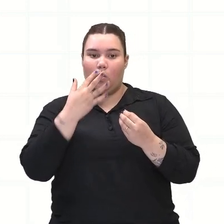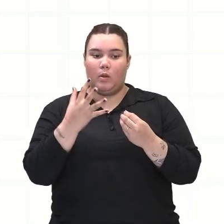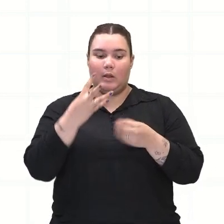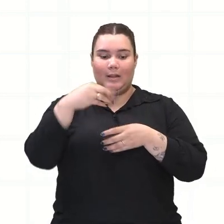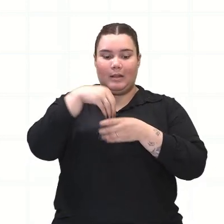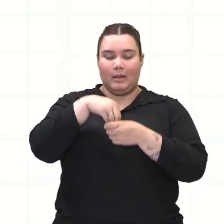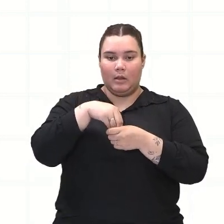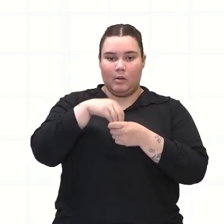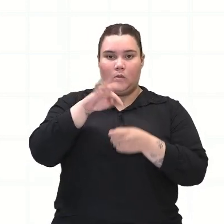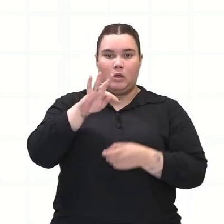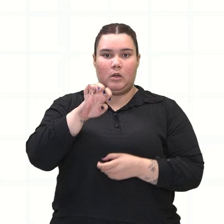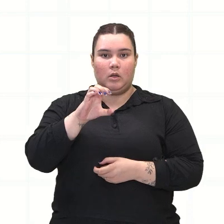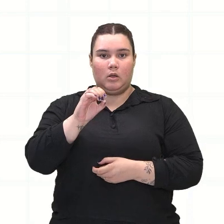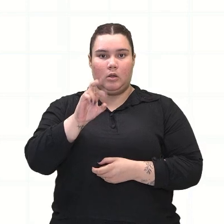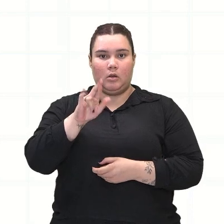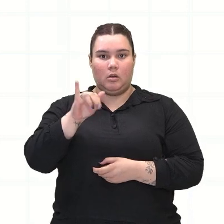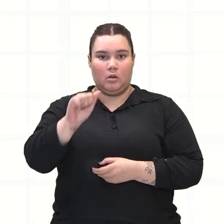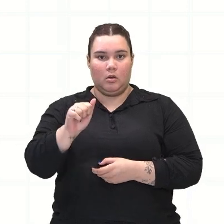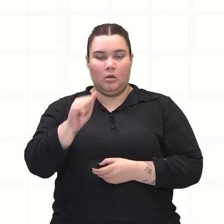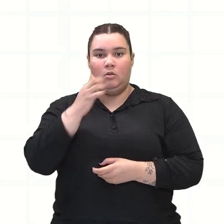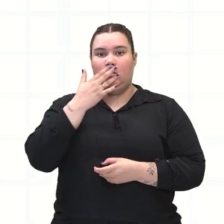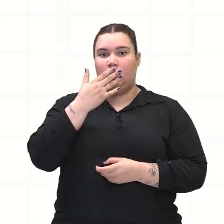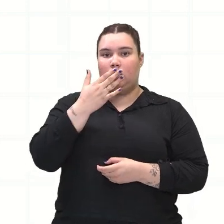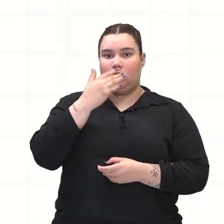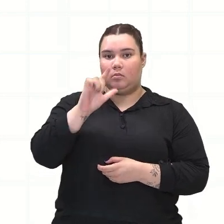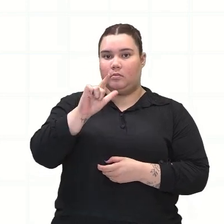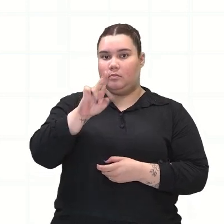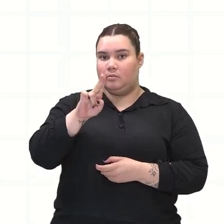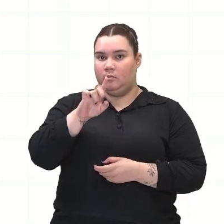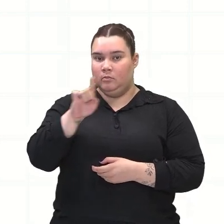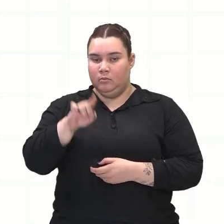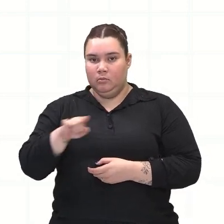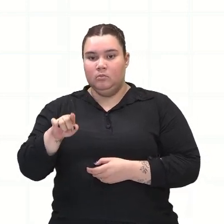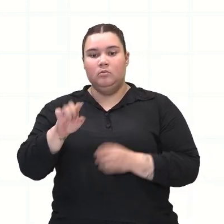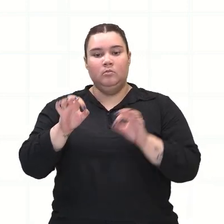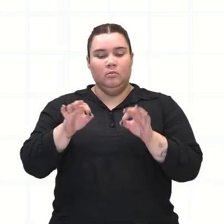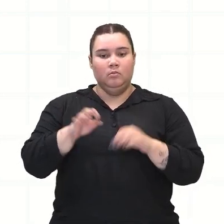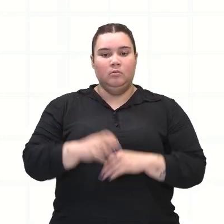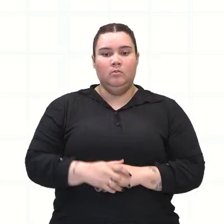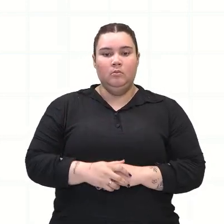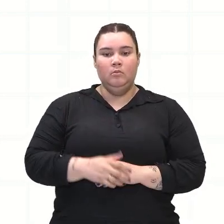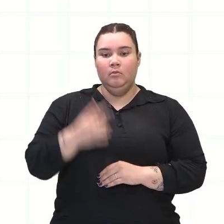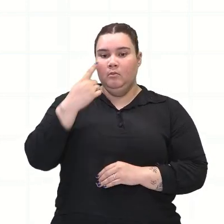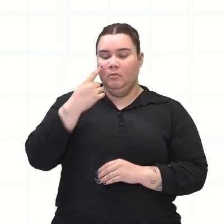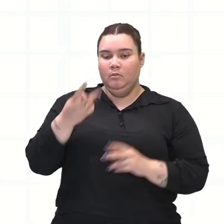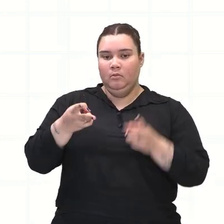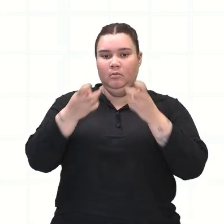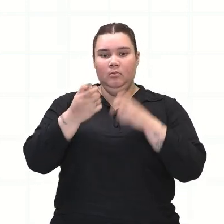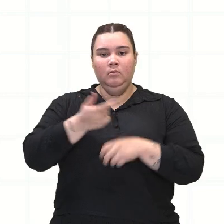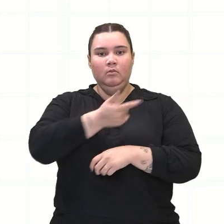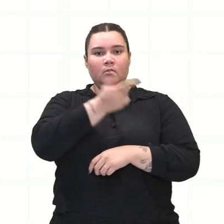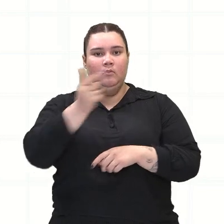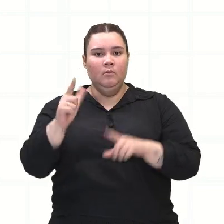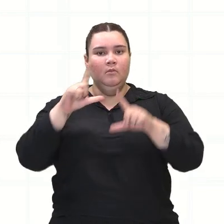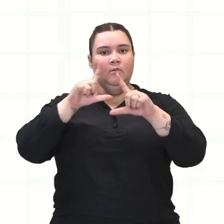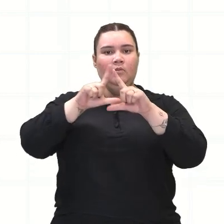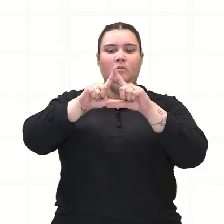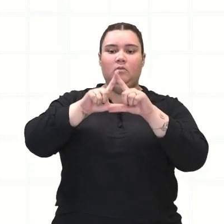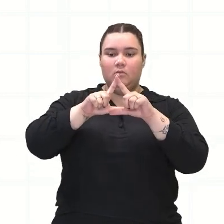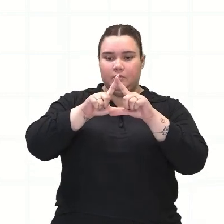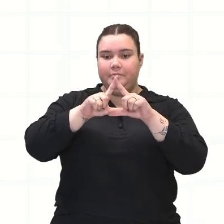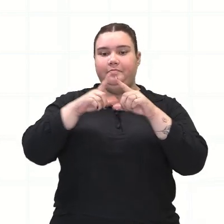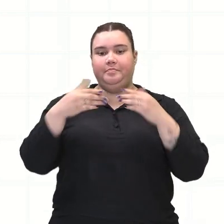da teoria da cor luz. E em seguida, olha só como eu consigo trazer também. Ah,